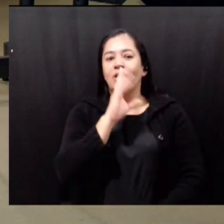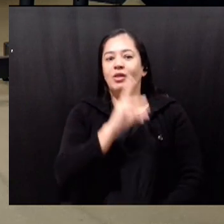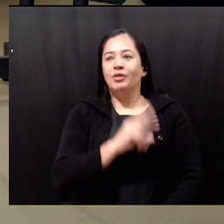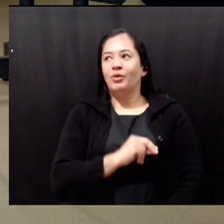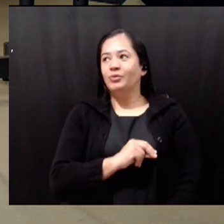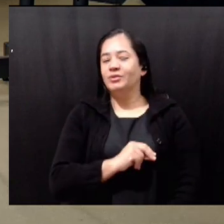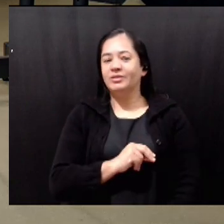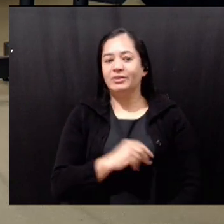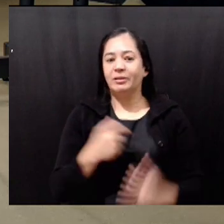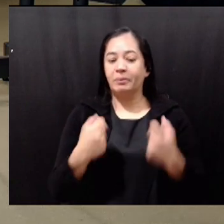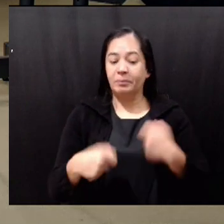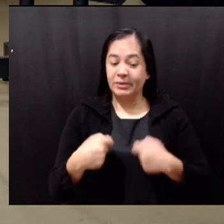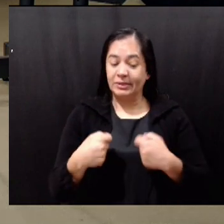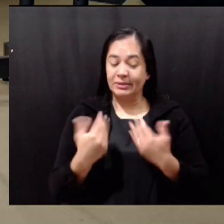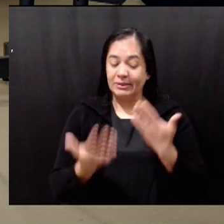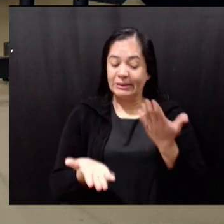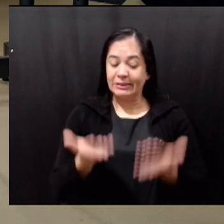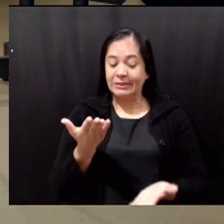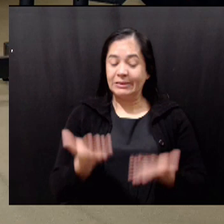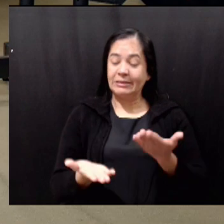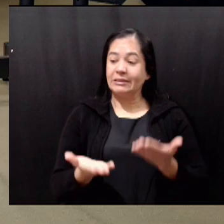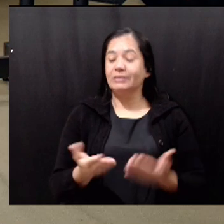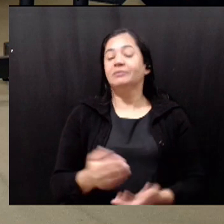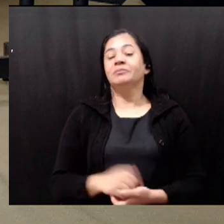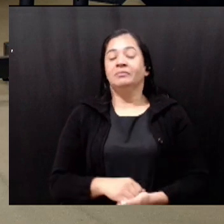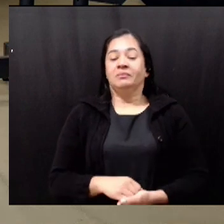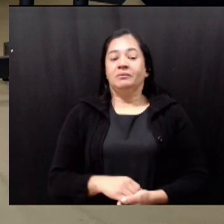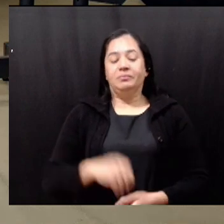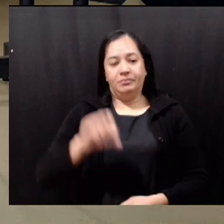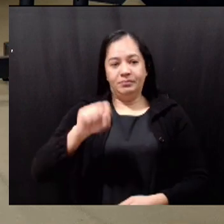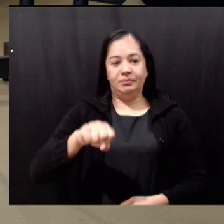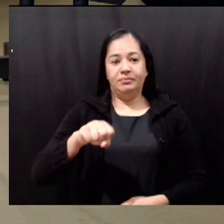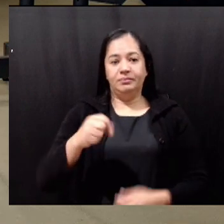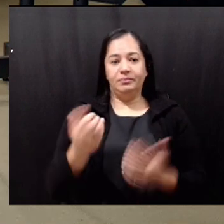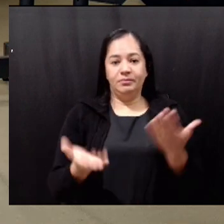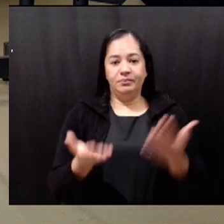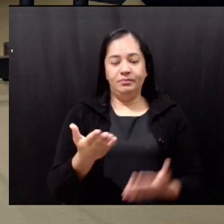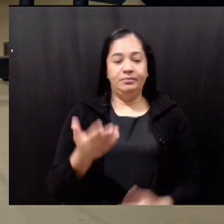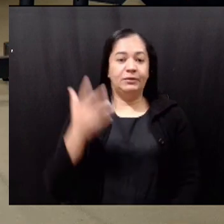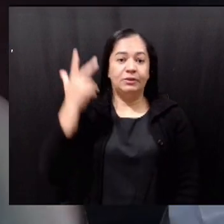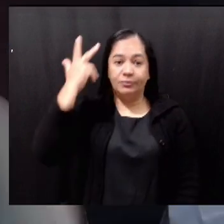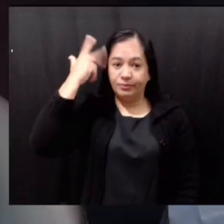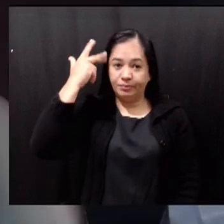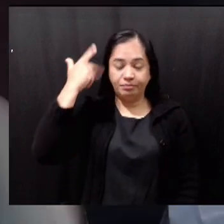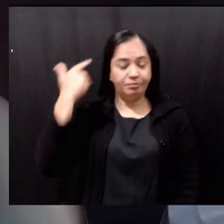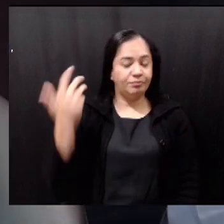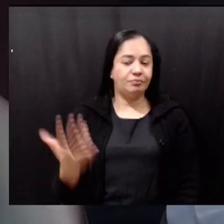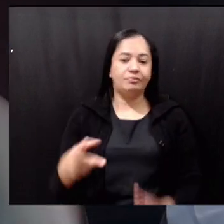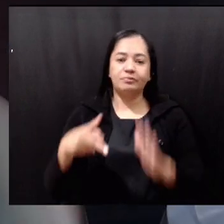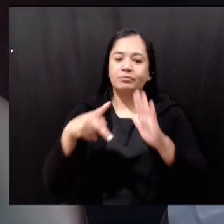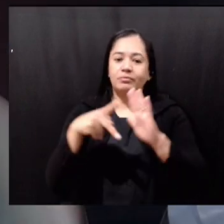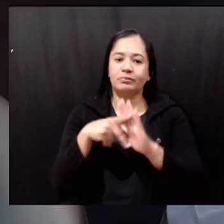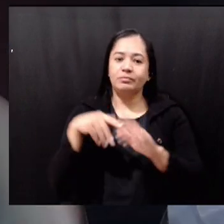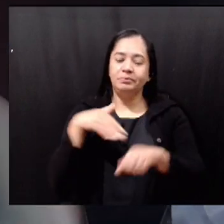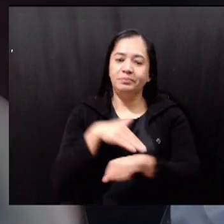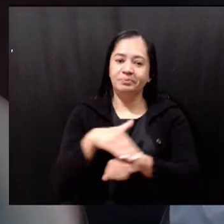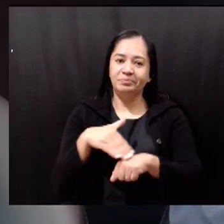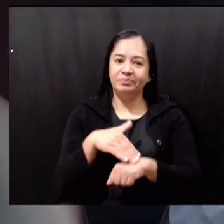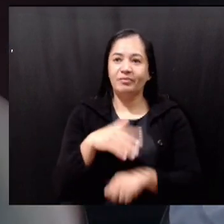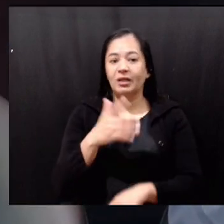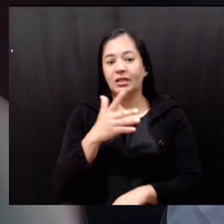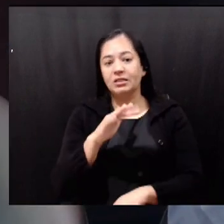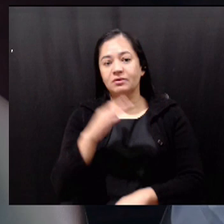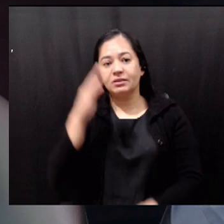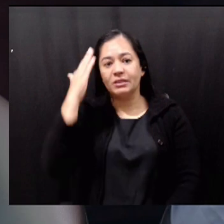para não ter uma discrepância. Sim, o silêncio faz parte do diálogo também, né, então de repente entender o que você está chamando